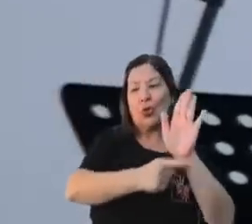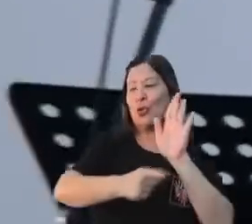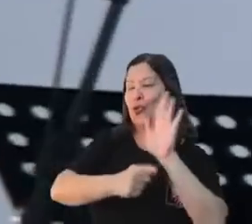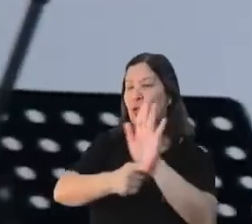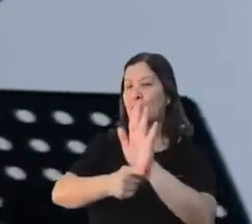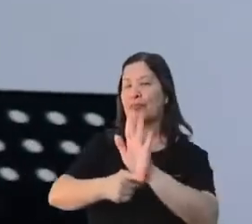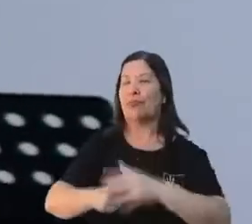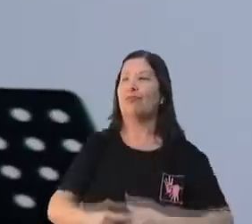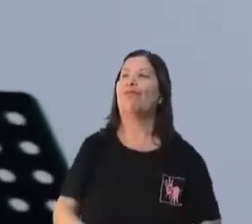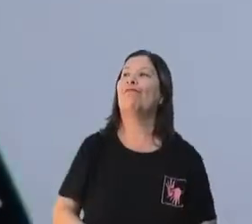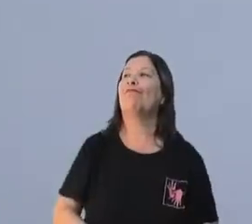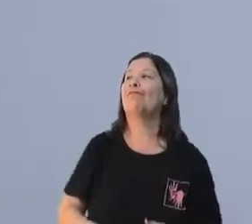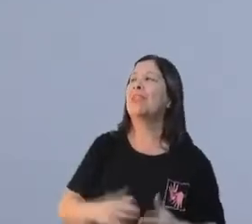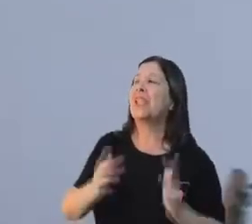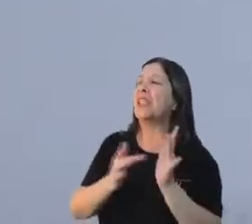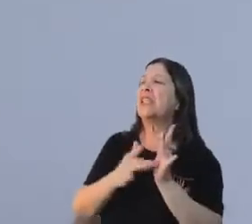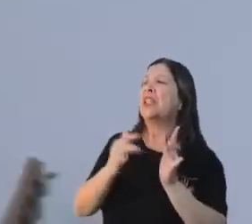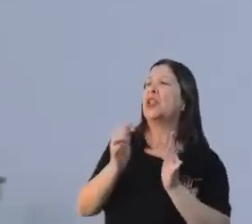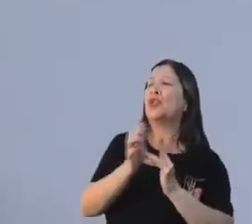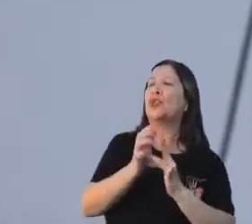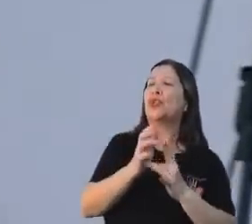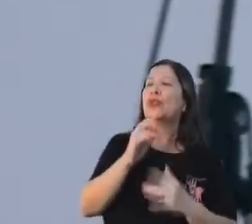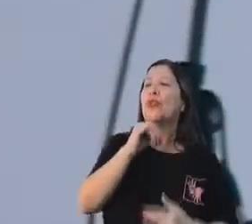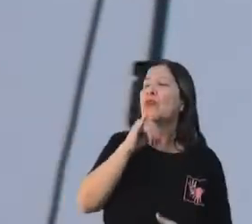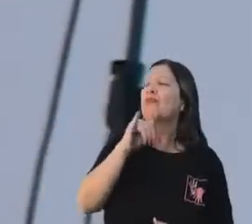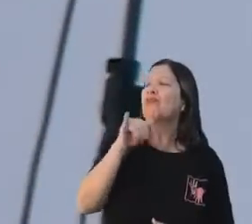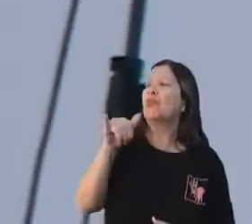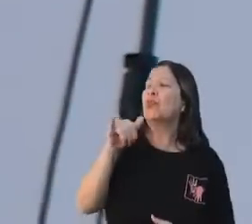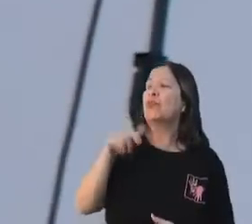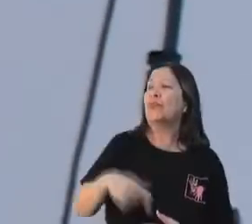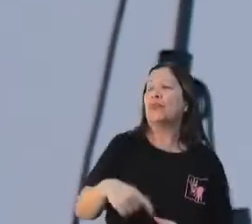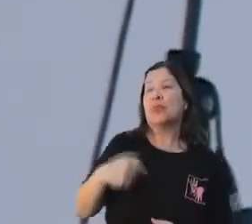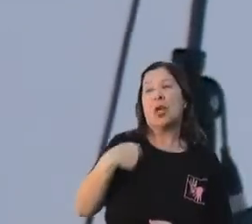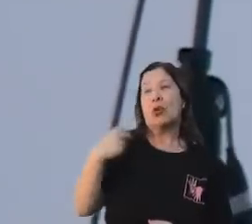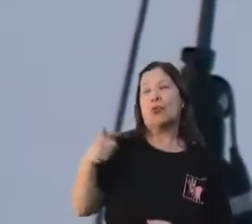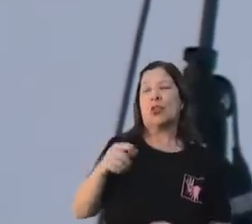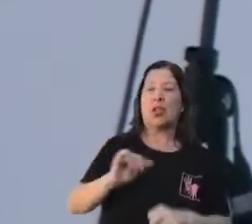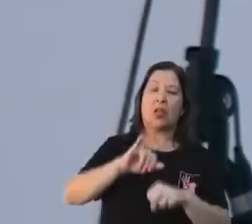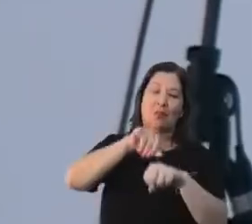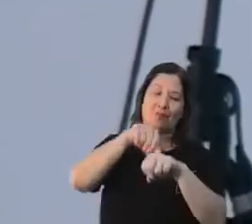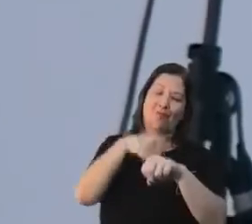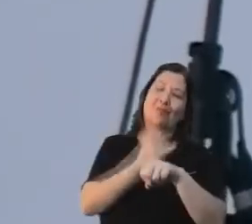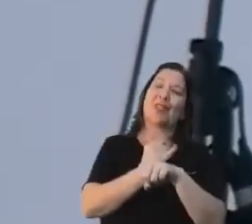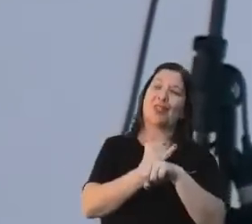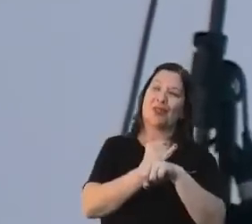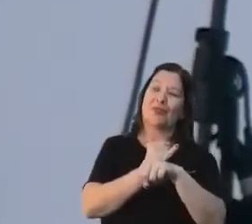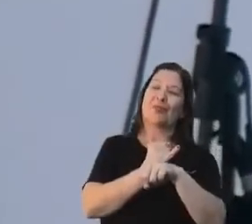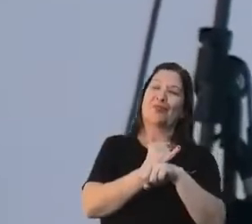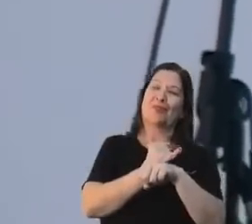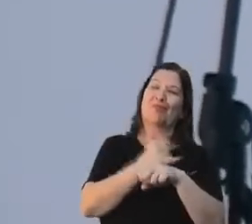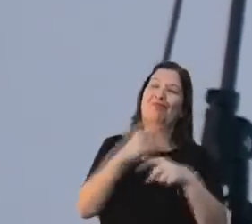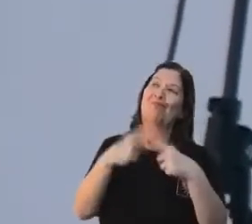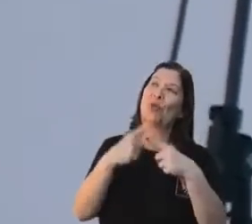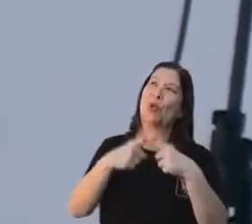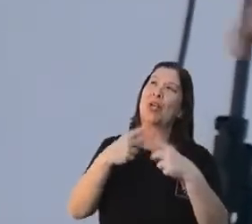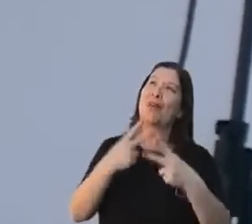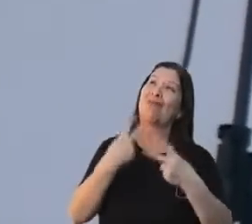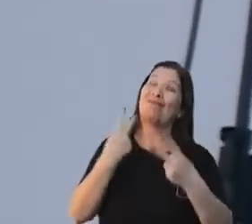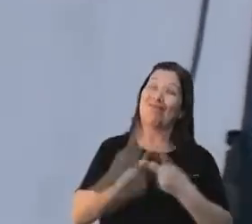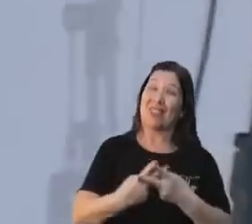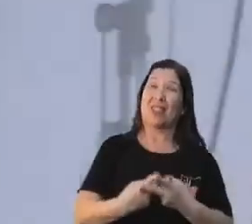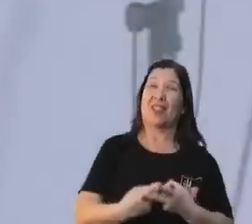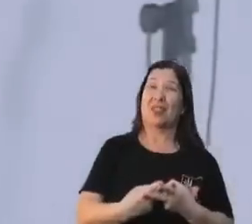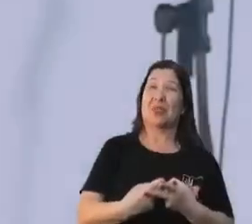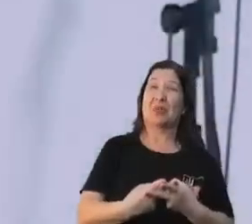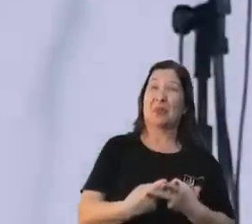Jesus um dia vai dizer para eles o seguinte, que ele tinha que subir para Jerusalém, para ser preso, para ser crucificado, para ressuscitar